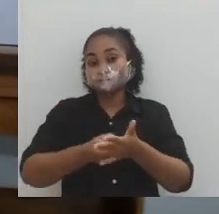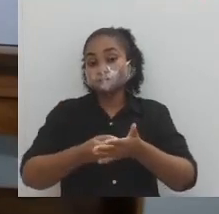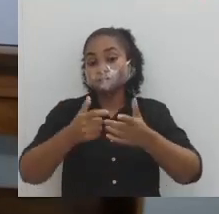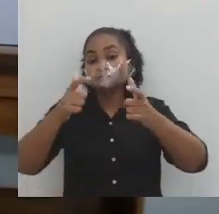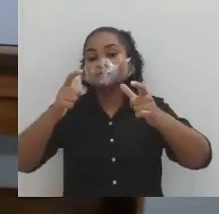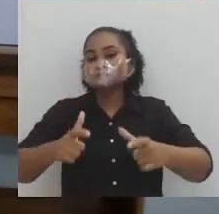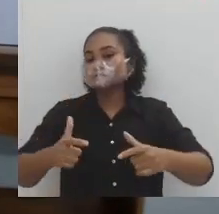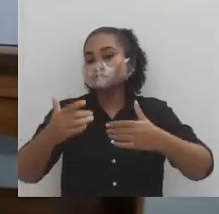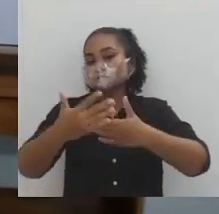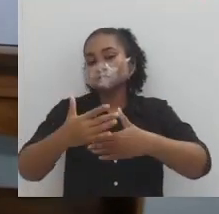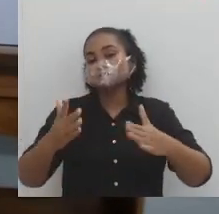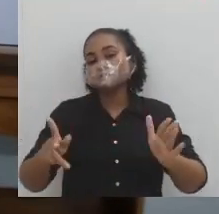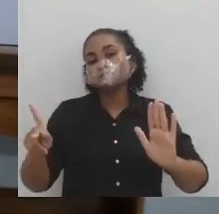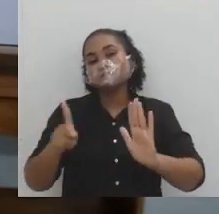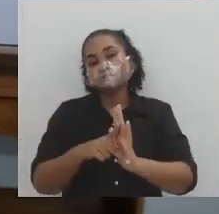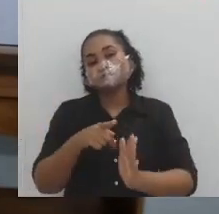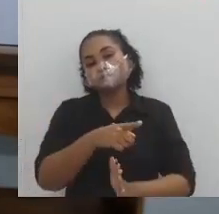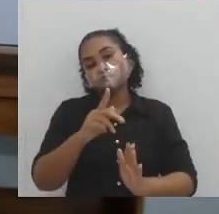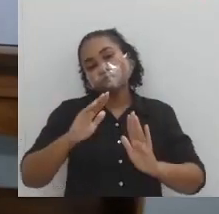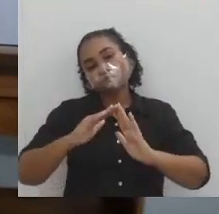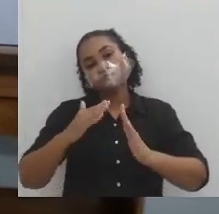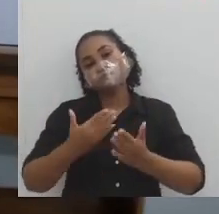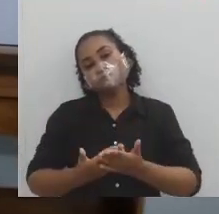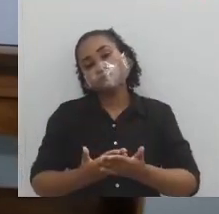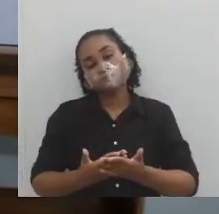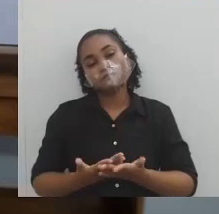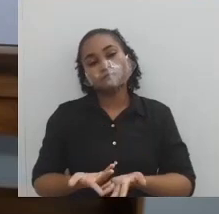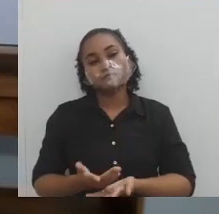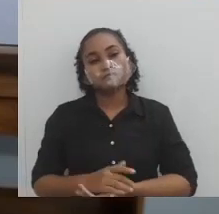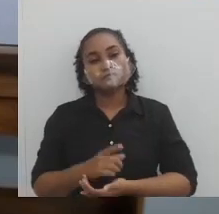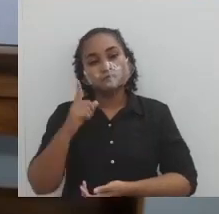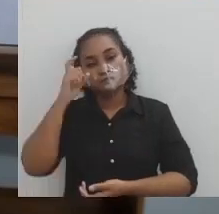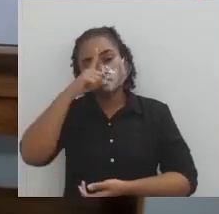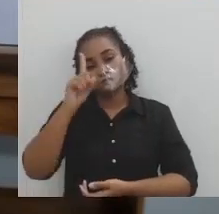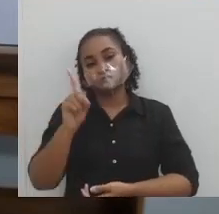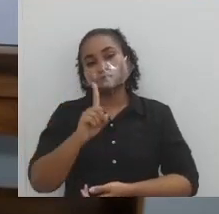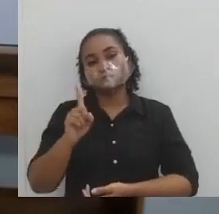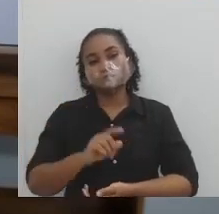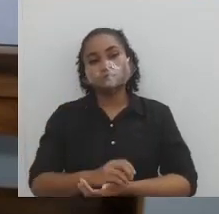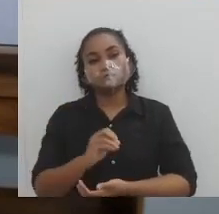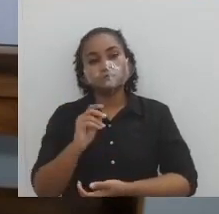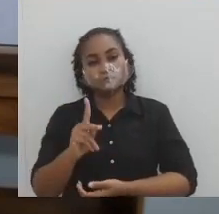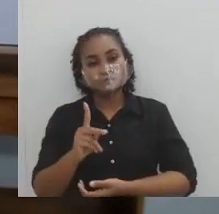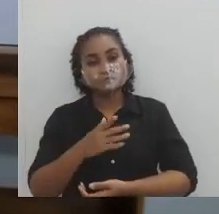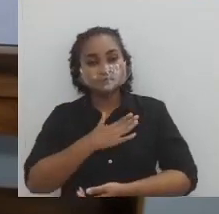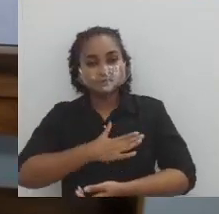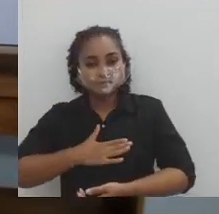local desse também nas escolas de vocês, que também não é nada demais. Ok? Espero que tenham